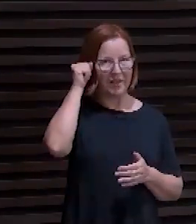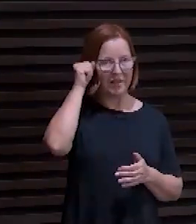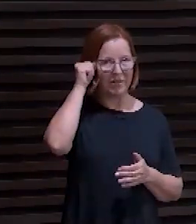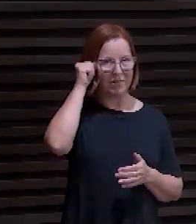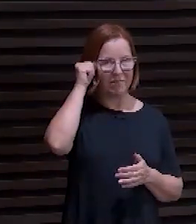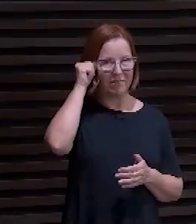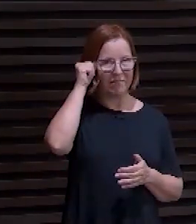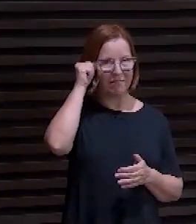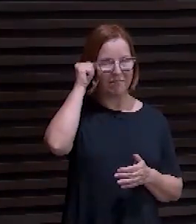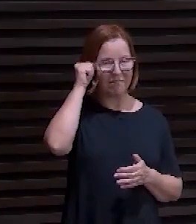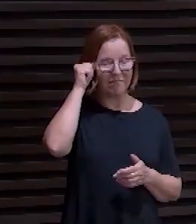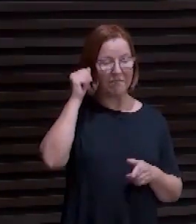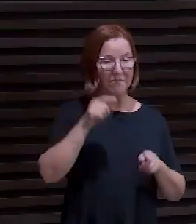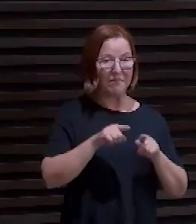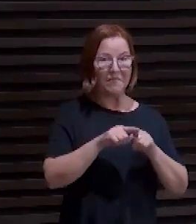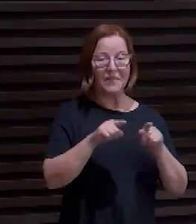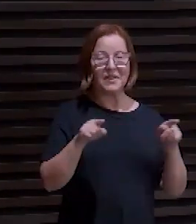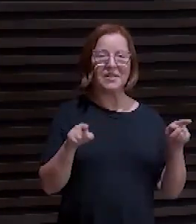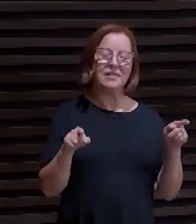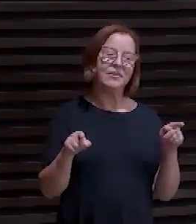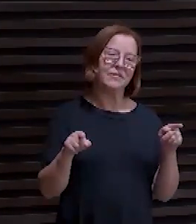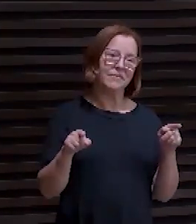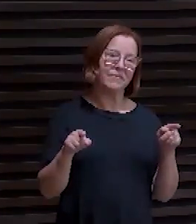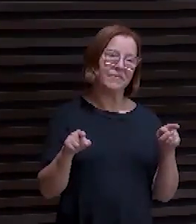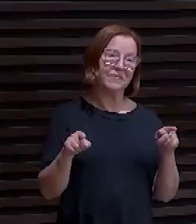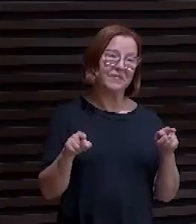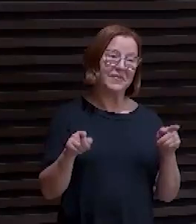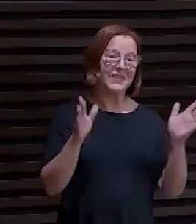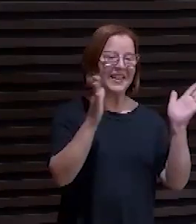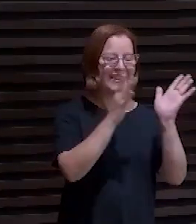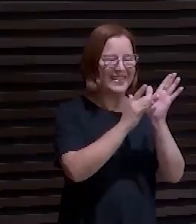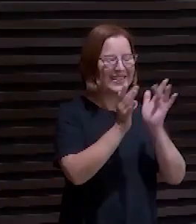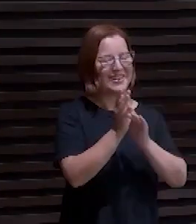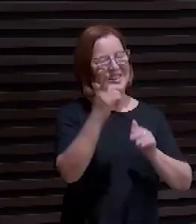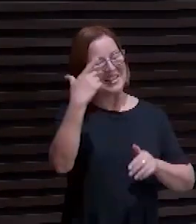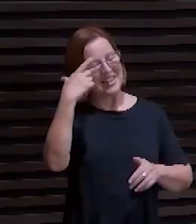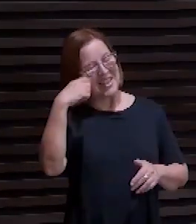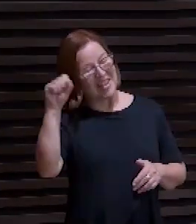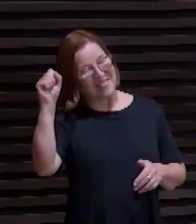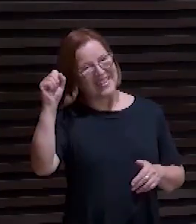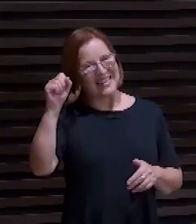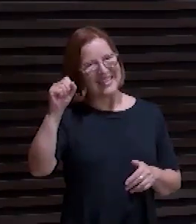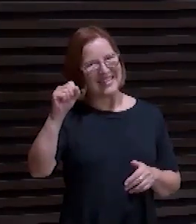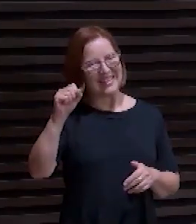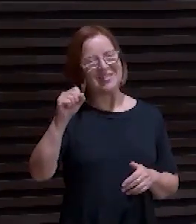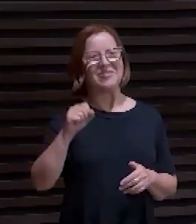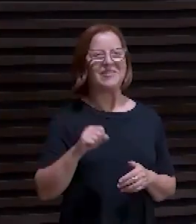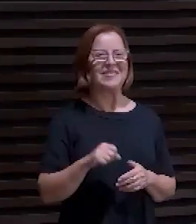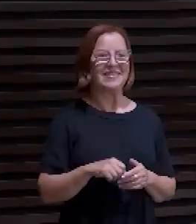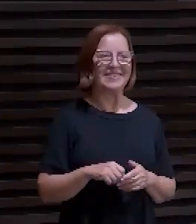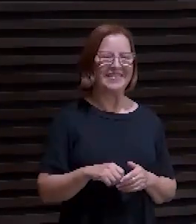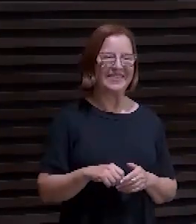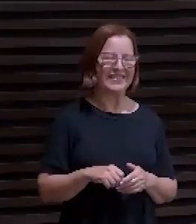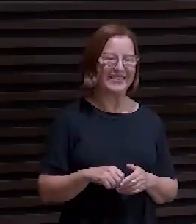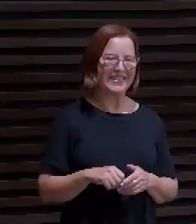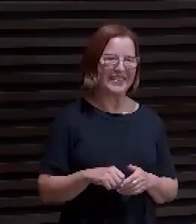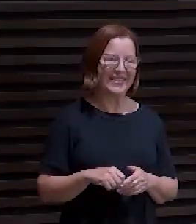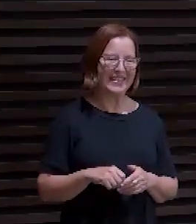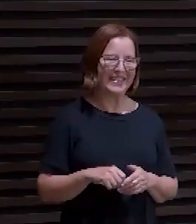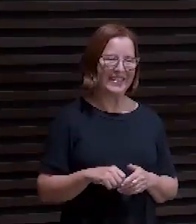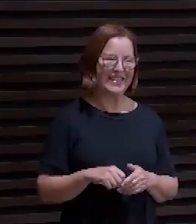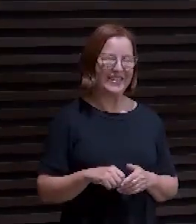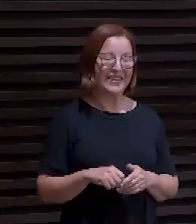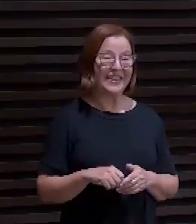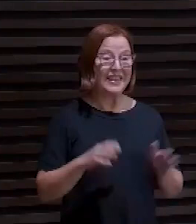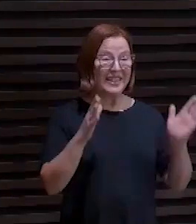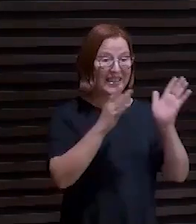E a vantagem é que ele venceu a serpente, venceu Satanás. Ele